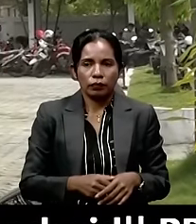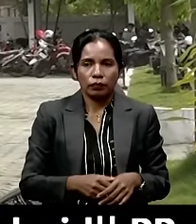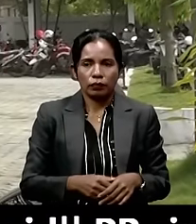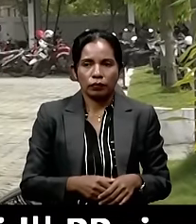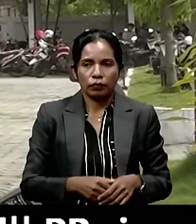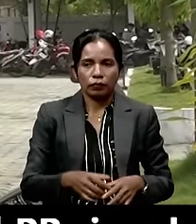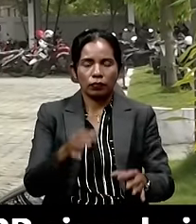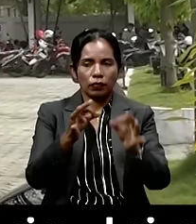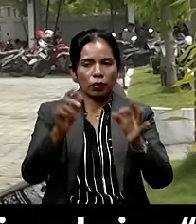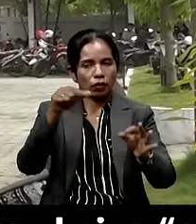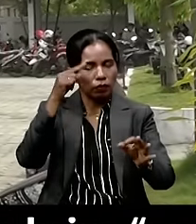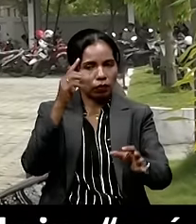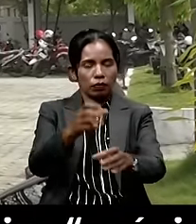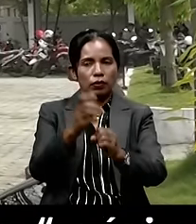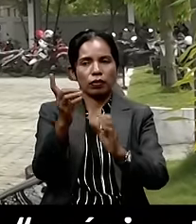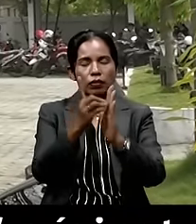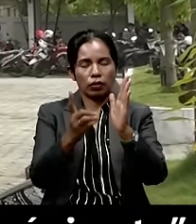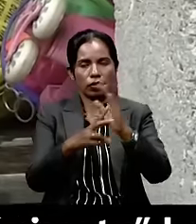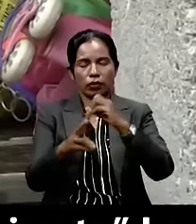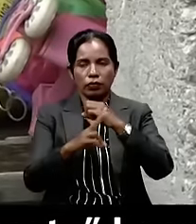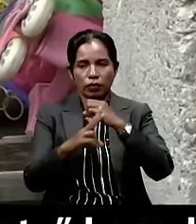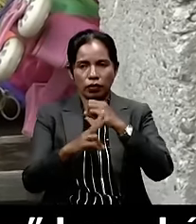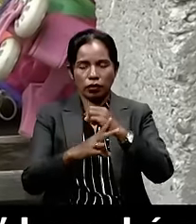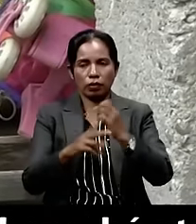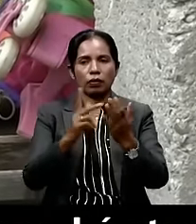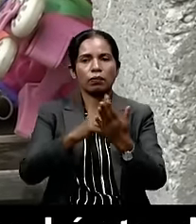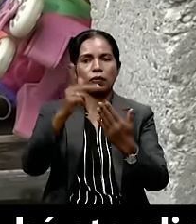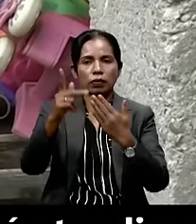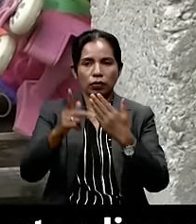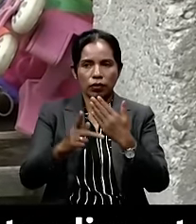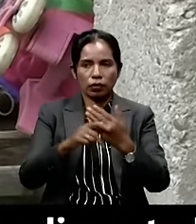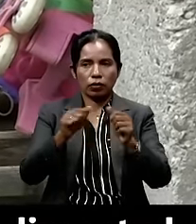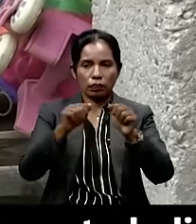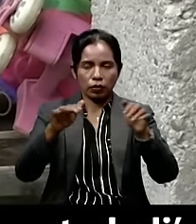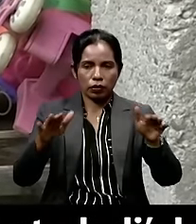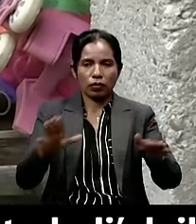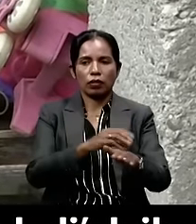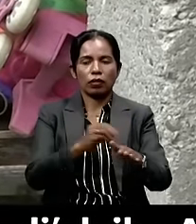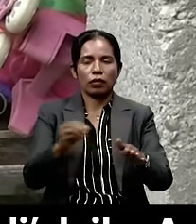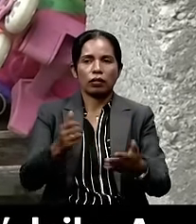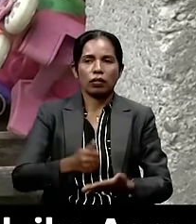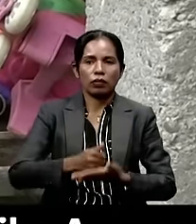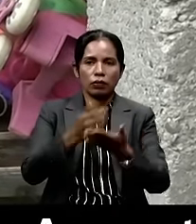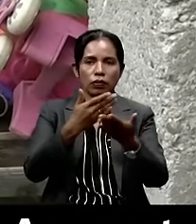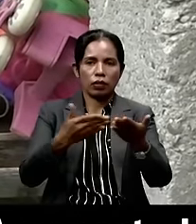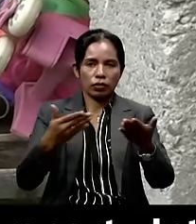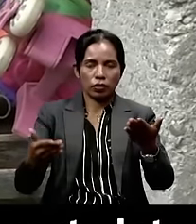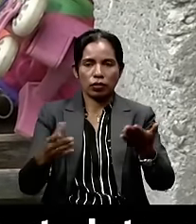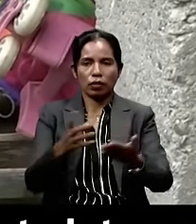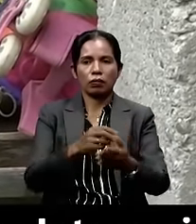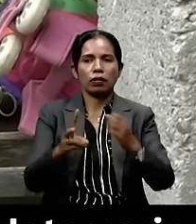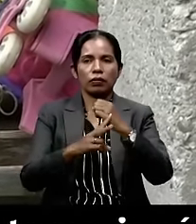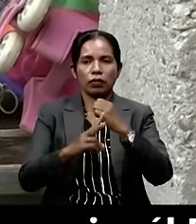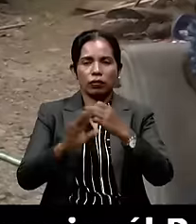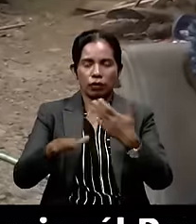mas que governo foti ona dados vítima pa programa de despeso administrativo atu apoio material construção ba vítima